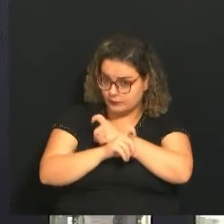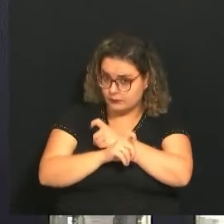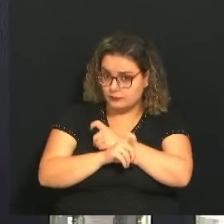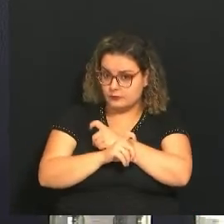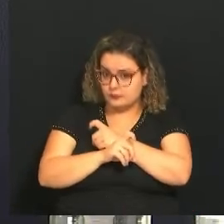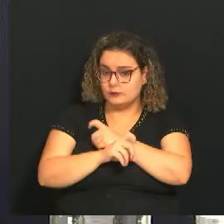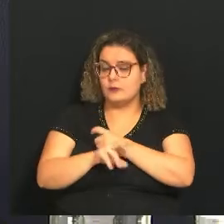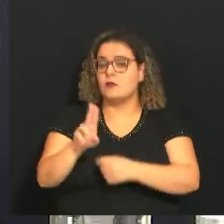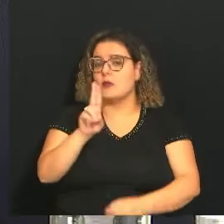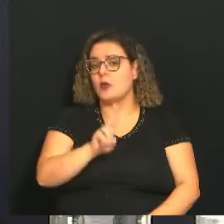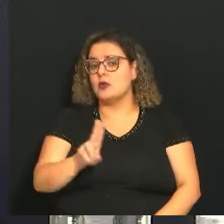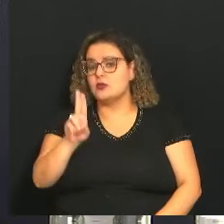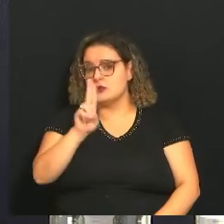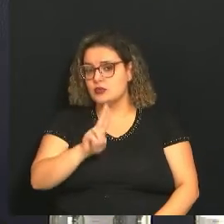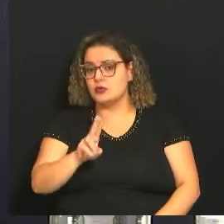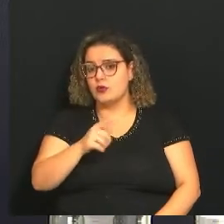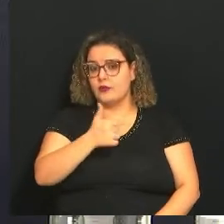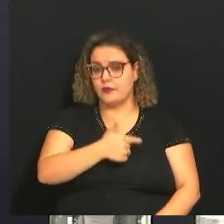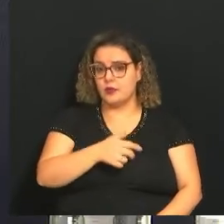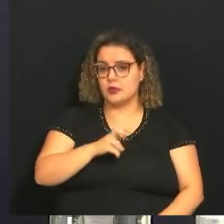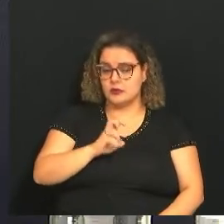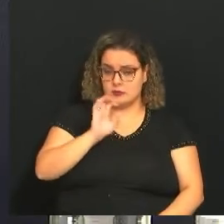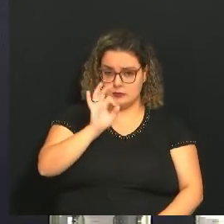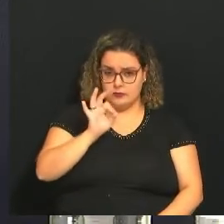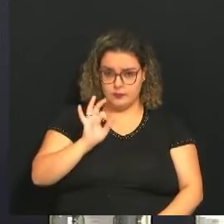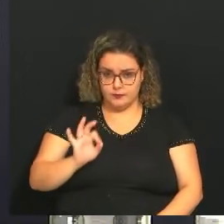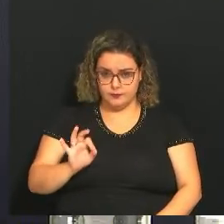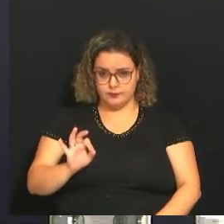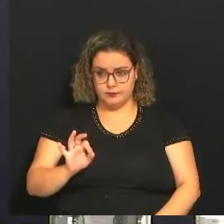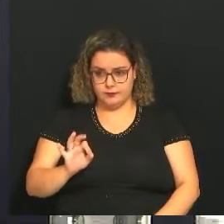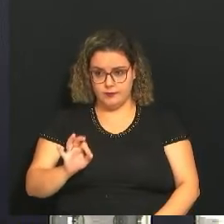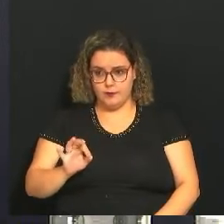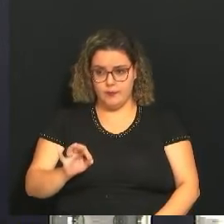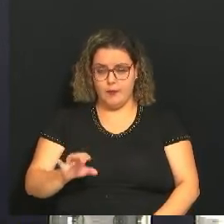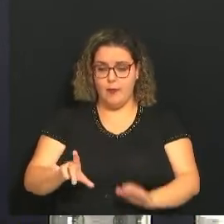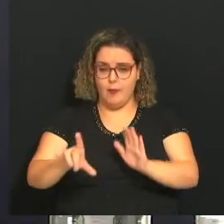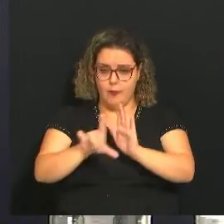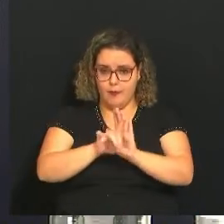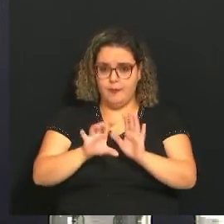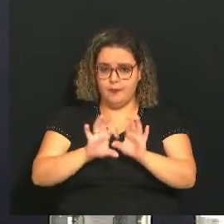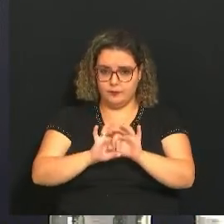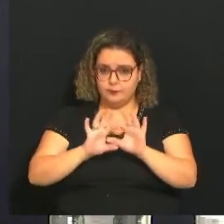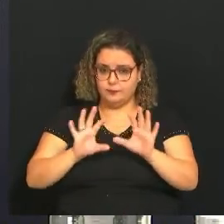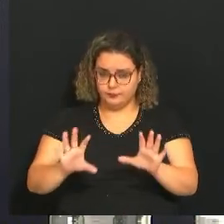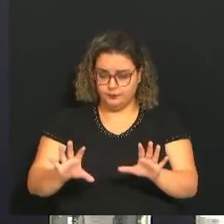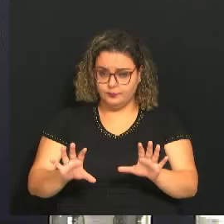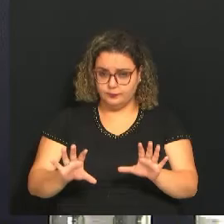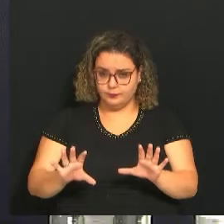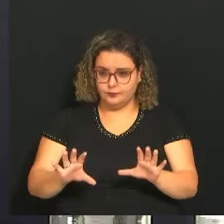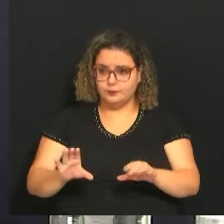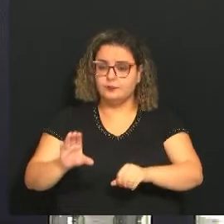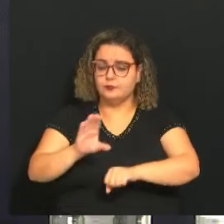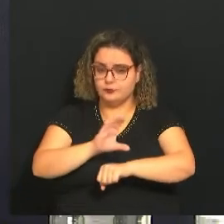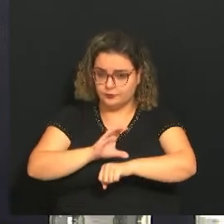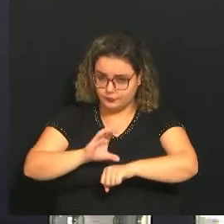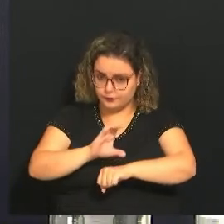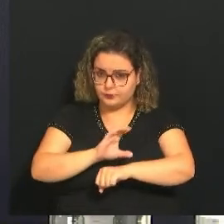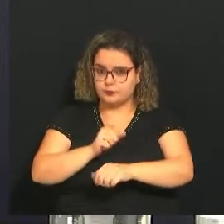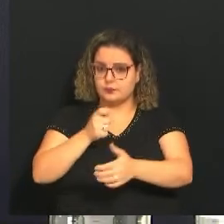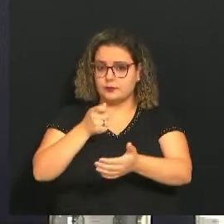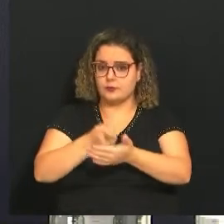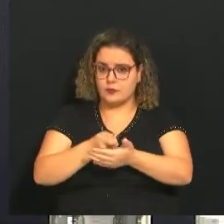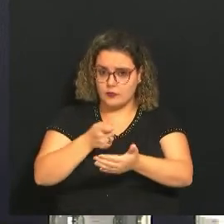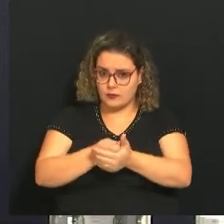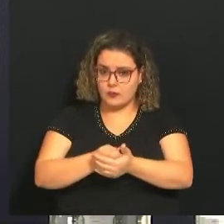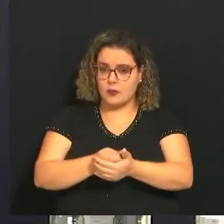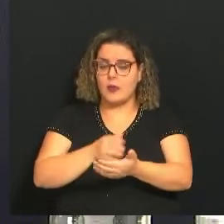de utilizar os 25% legal, né, que tem constitucional, inclusive, que ela é obrigada a